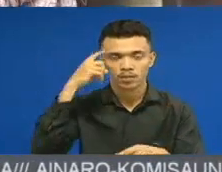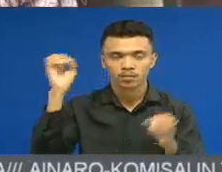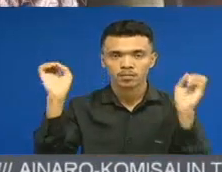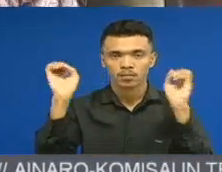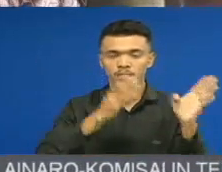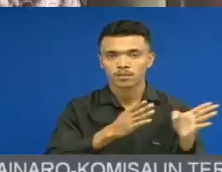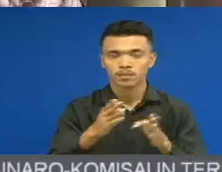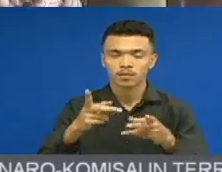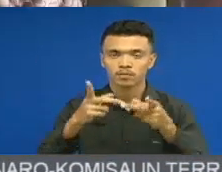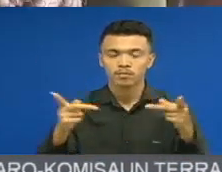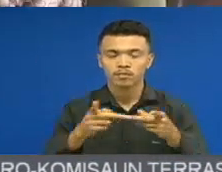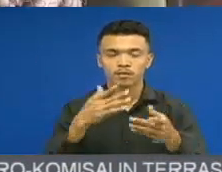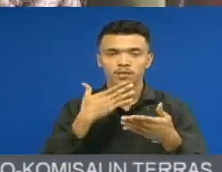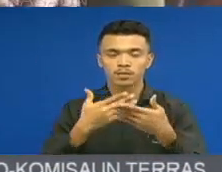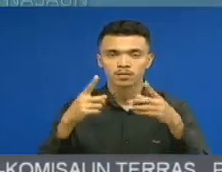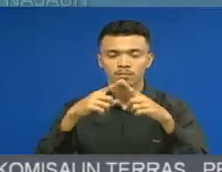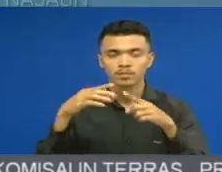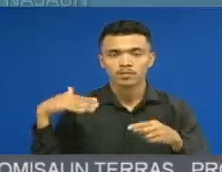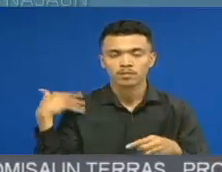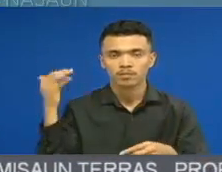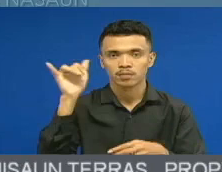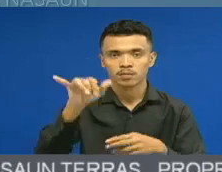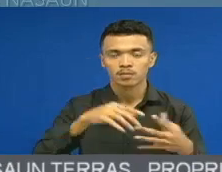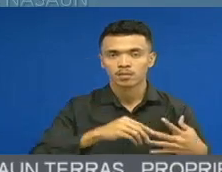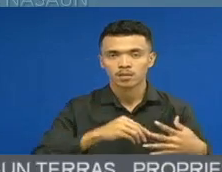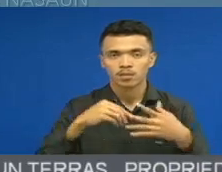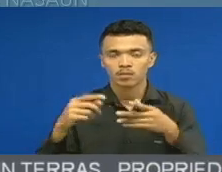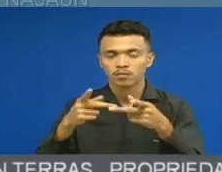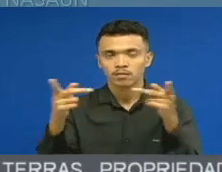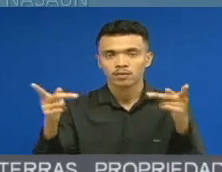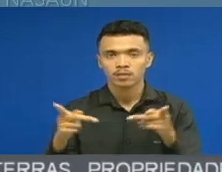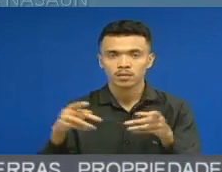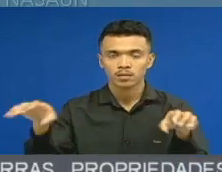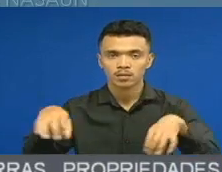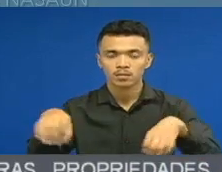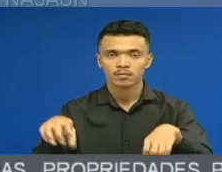bedia que basou vencira Liliu Maca Campo Trabalho. Rússia Lautem, Júlio Seixas, RTTL.